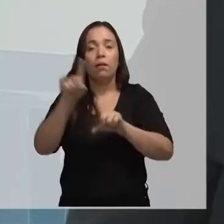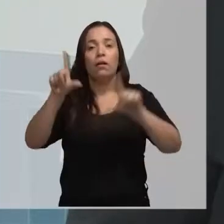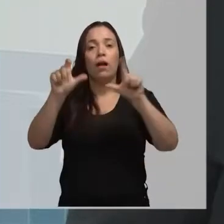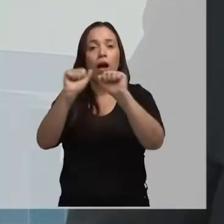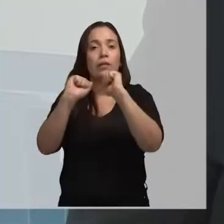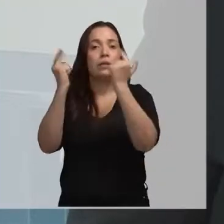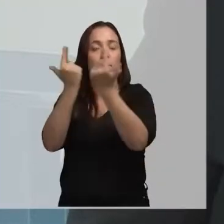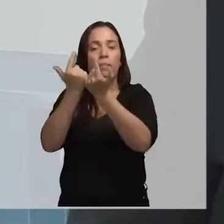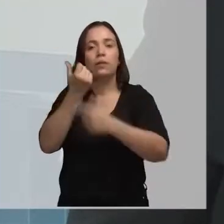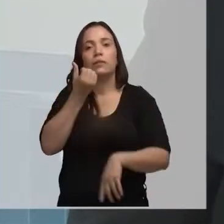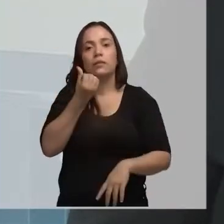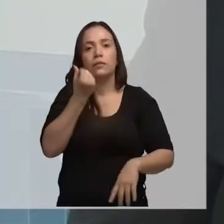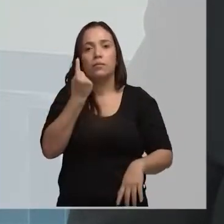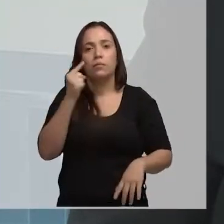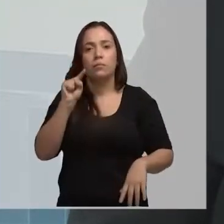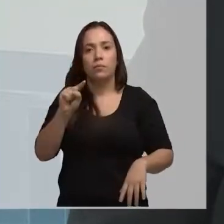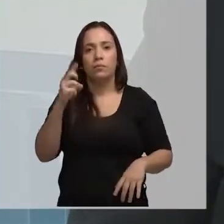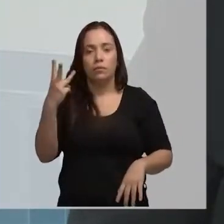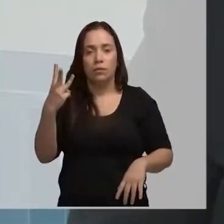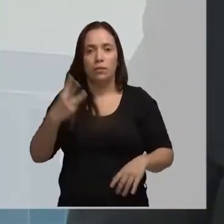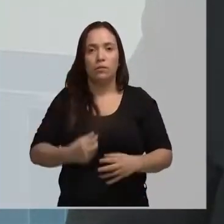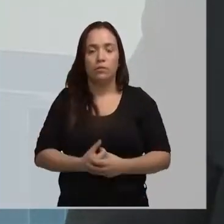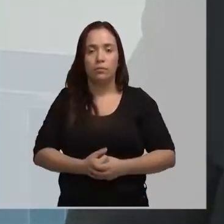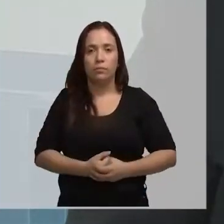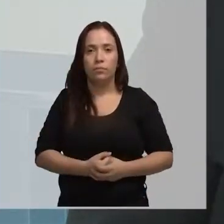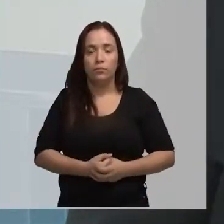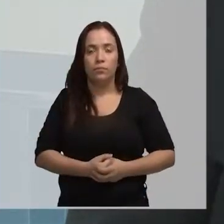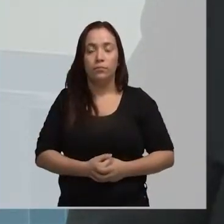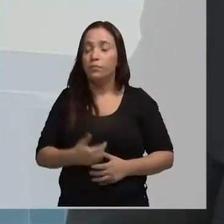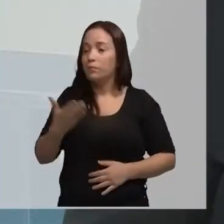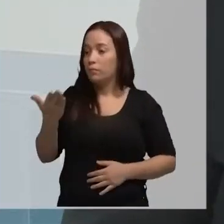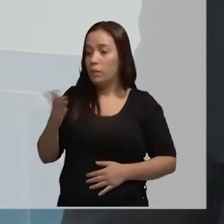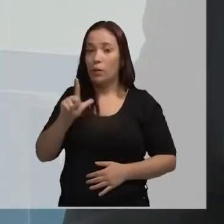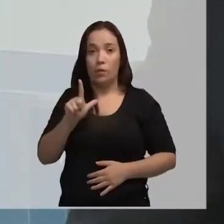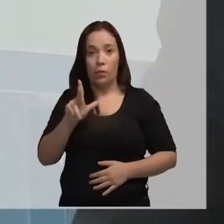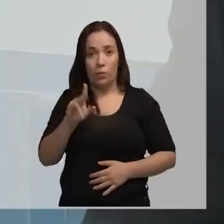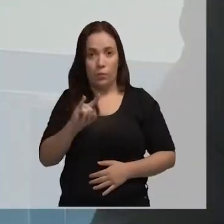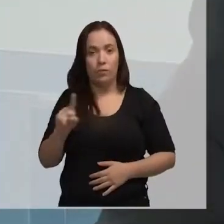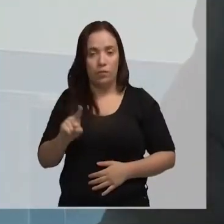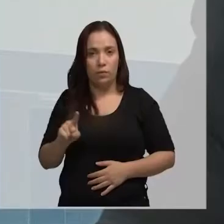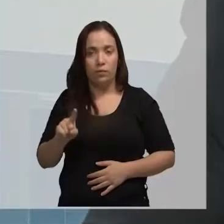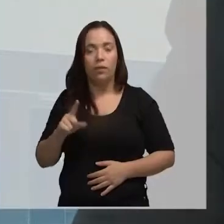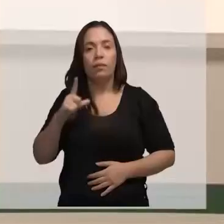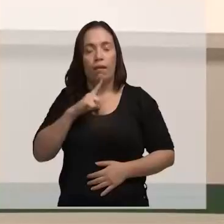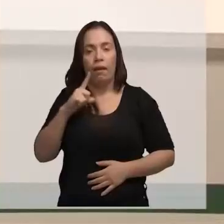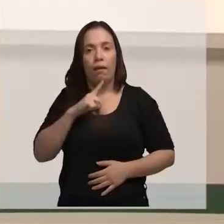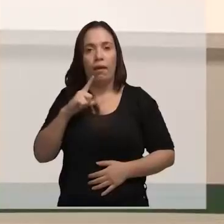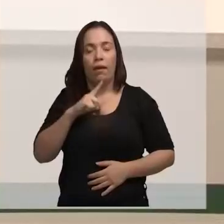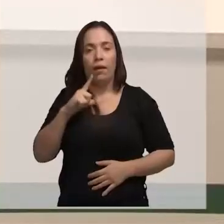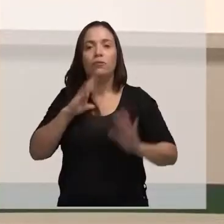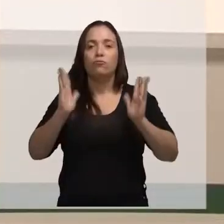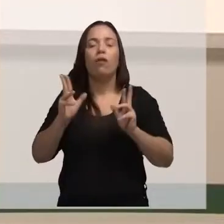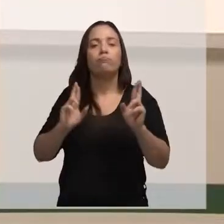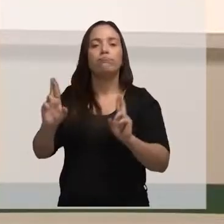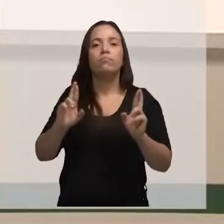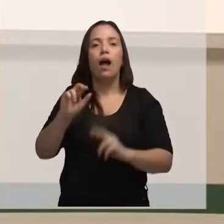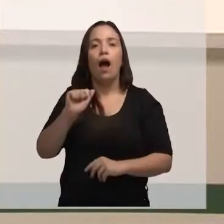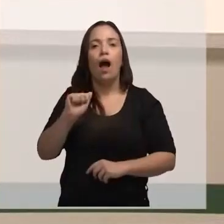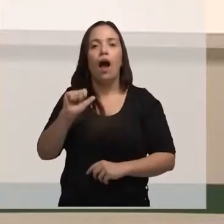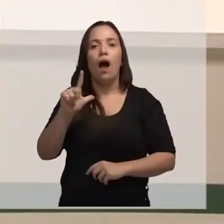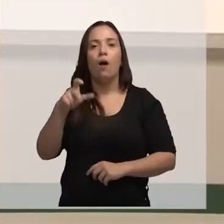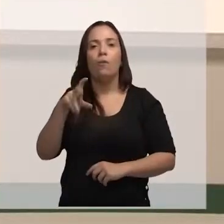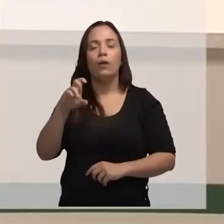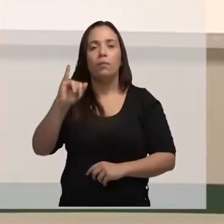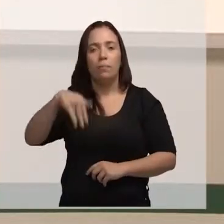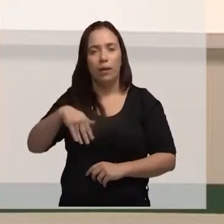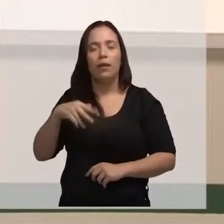sua TV Assembleia, canal 61.3. Luiz, e chegou o Alckmin, e você comentava, eu comentava, a